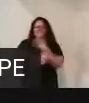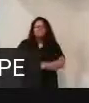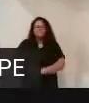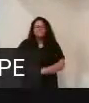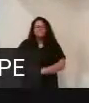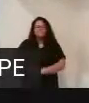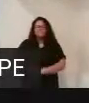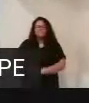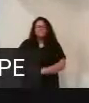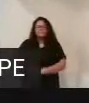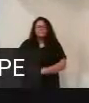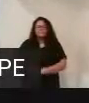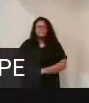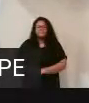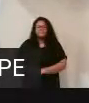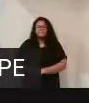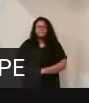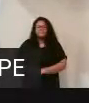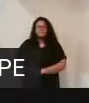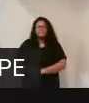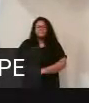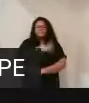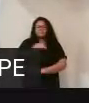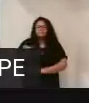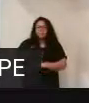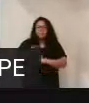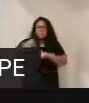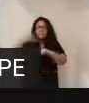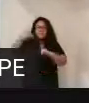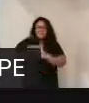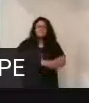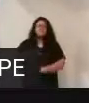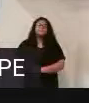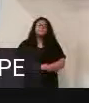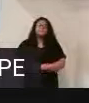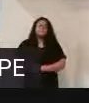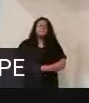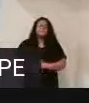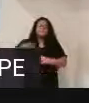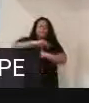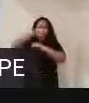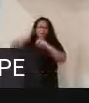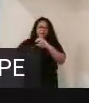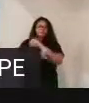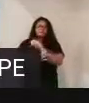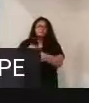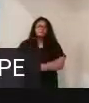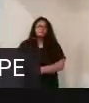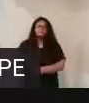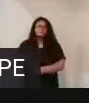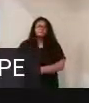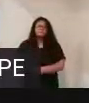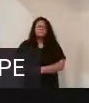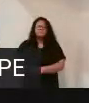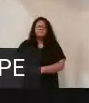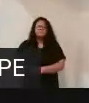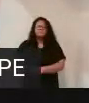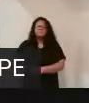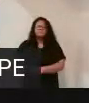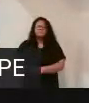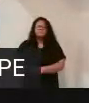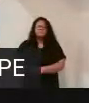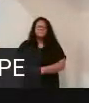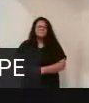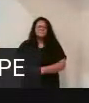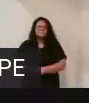Reversa, professor colaborador do Programa de Pós-Graduação em Sustentabilidade e Eficiência Energética da Universidade Federal do Mato Grosso